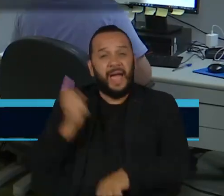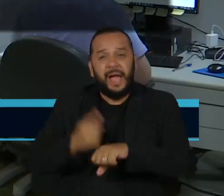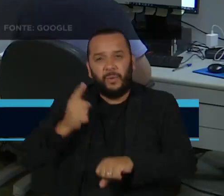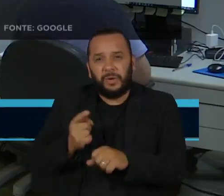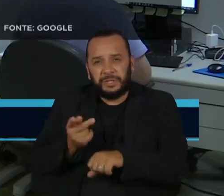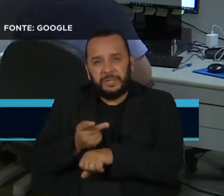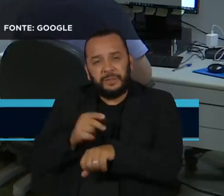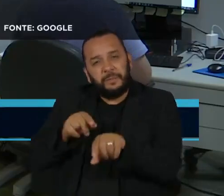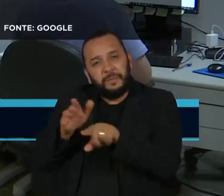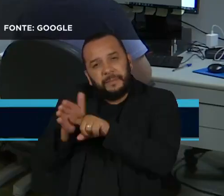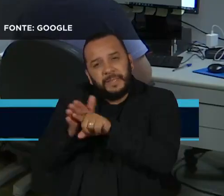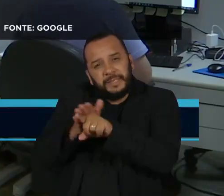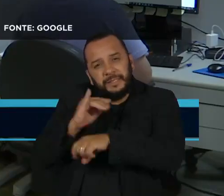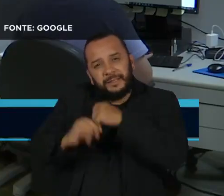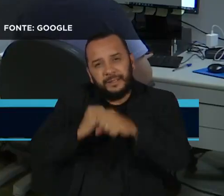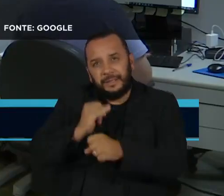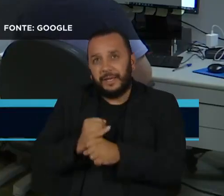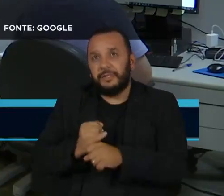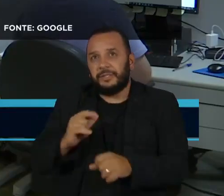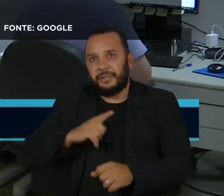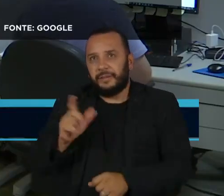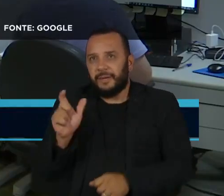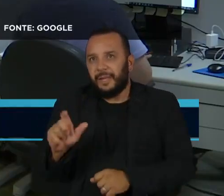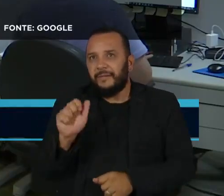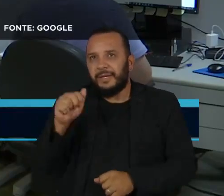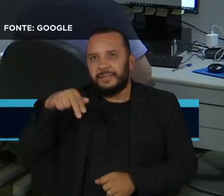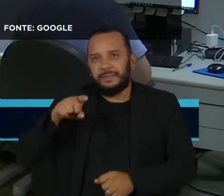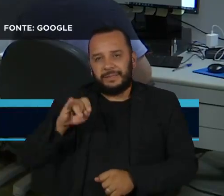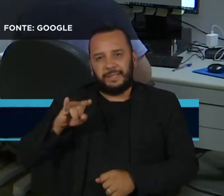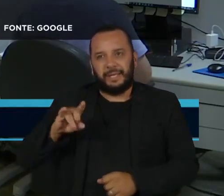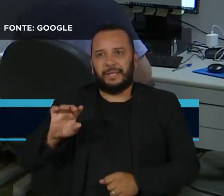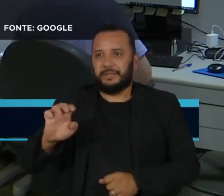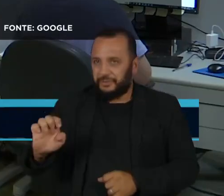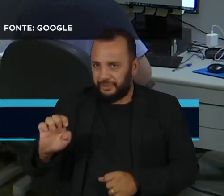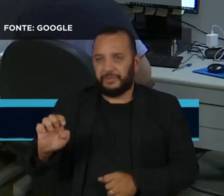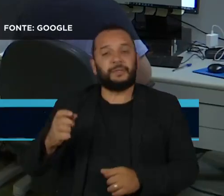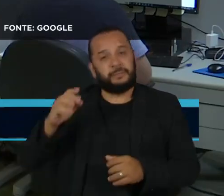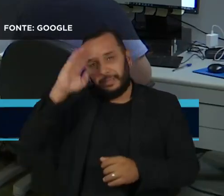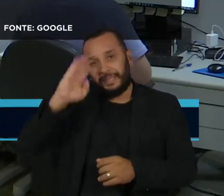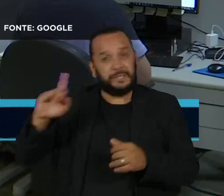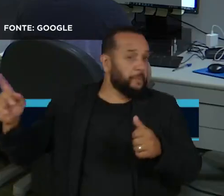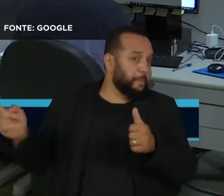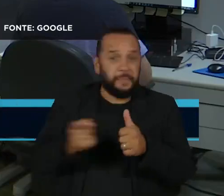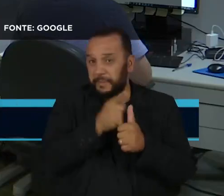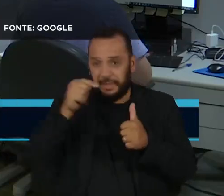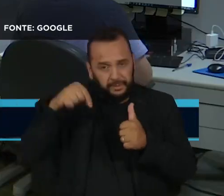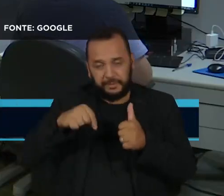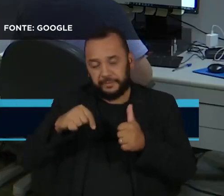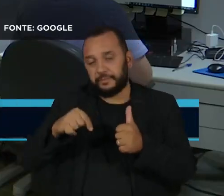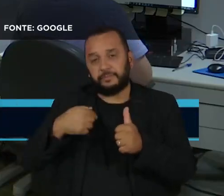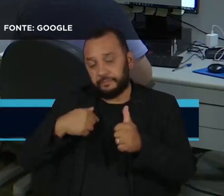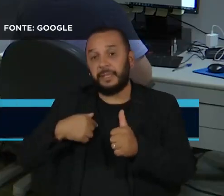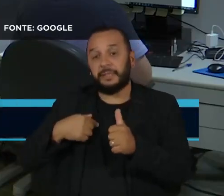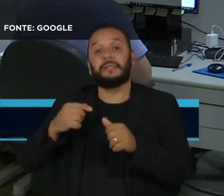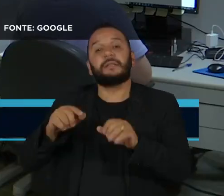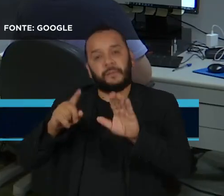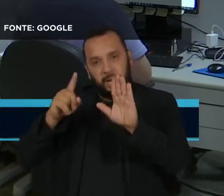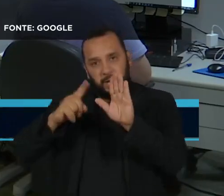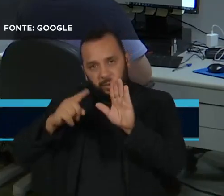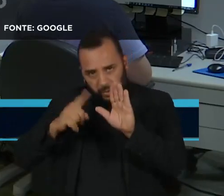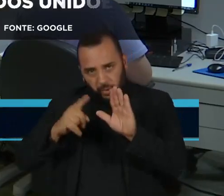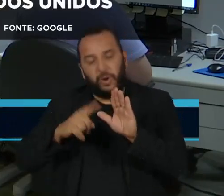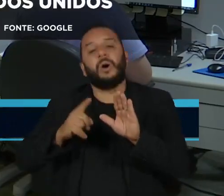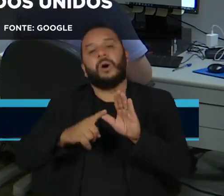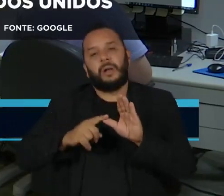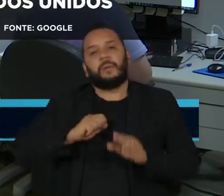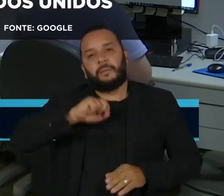que o termo ansiedade coloca o Brasil em primeiro lugar num ranking mundial, à frente de países como Angola, Portugal,